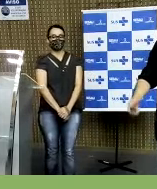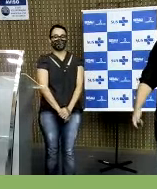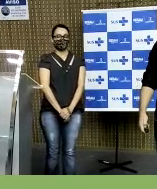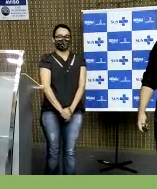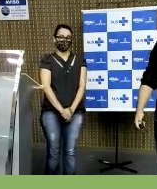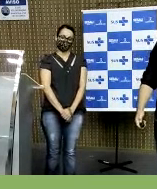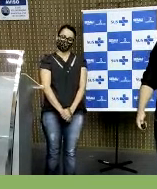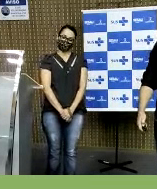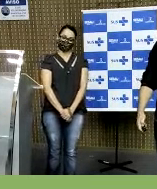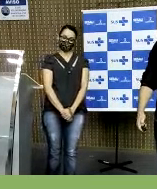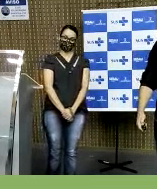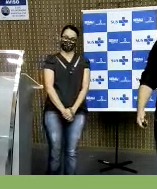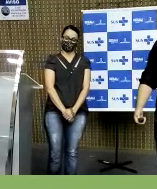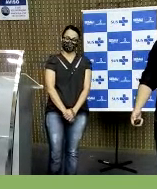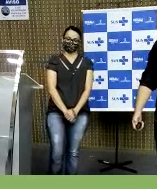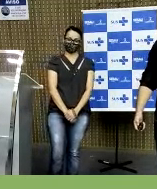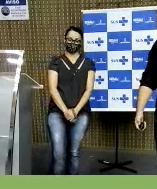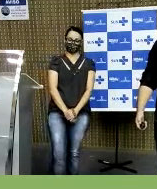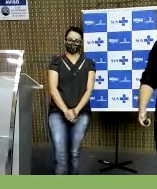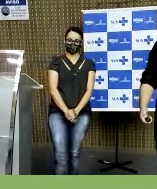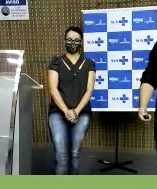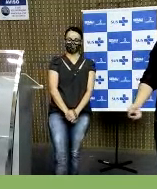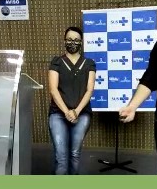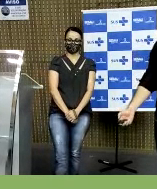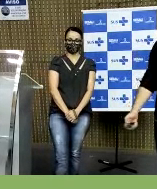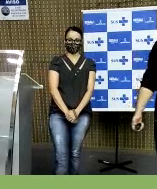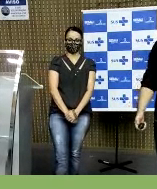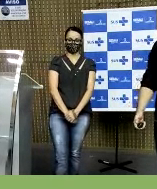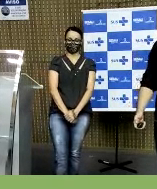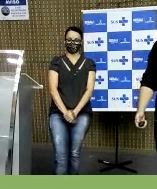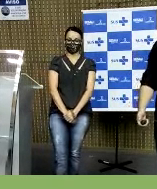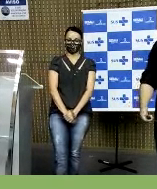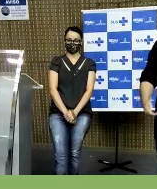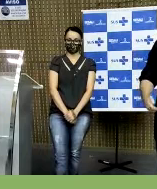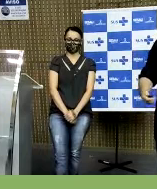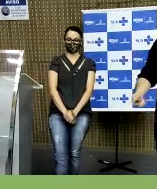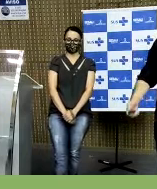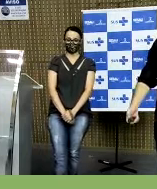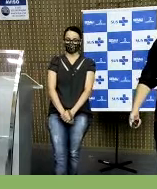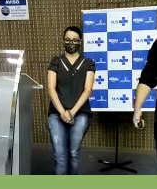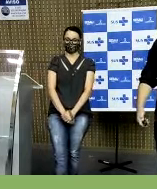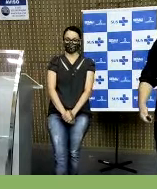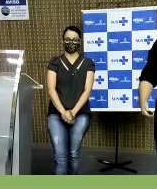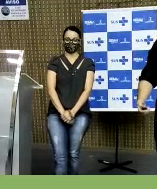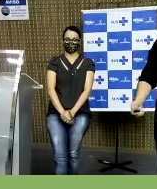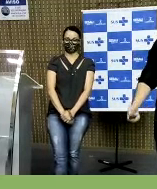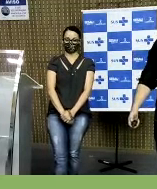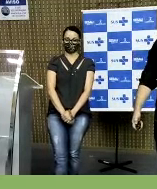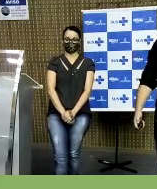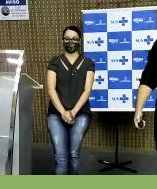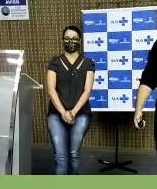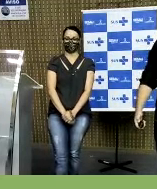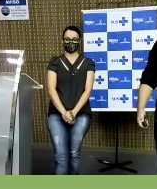Sou enfermeiro, estou à frente da gestão, fui responsável junto com a enfermeira Cleide por fazer a estratificação